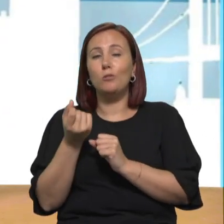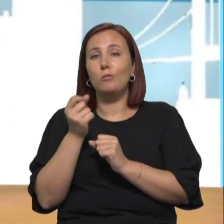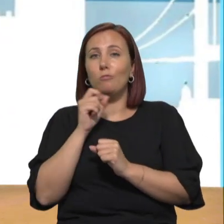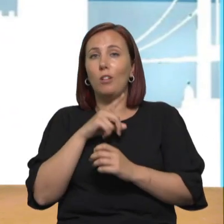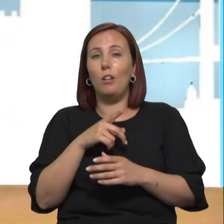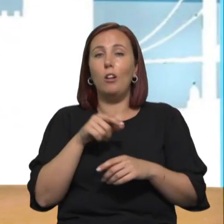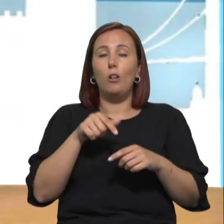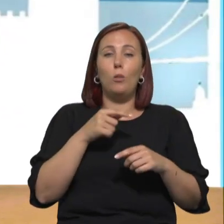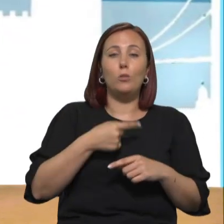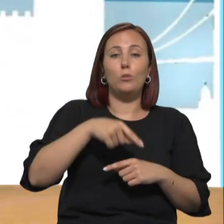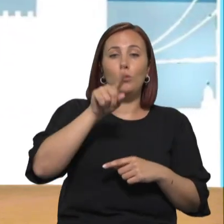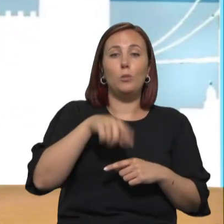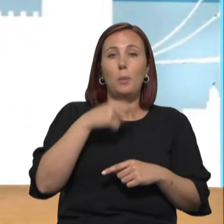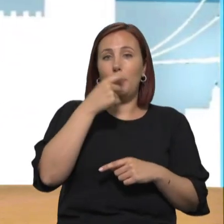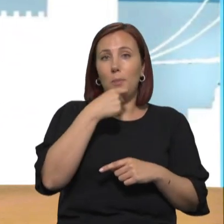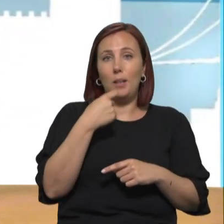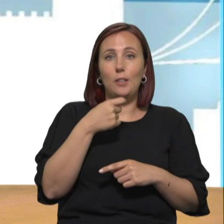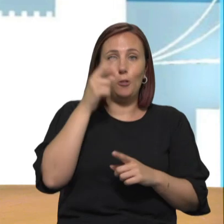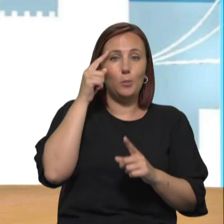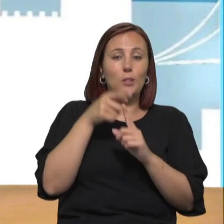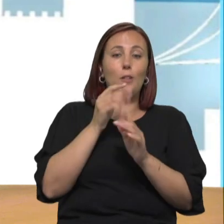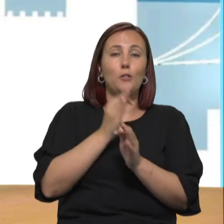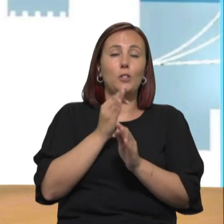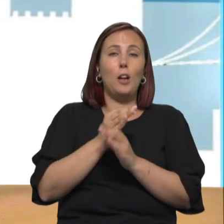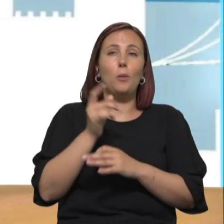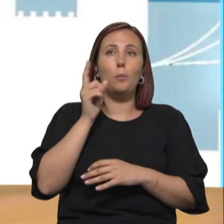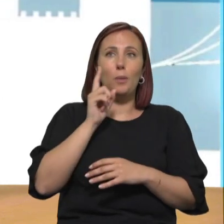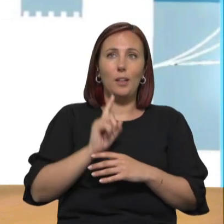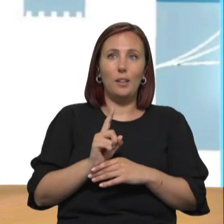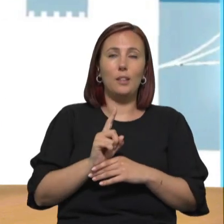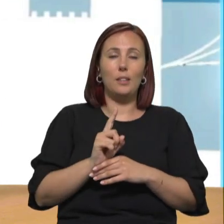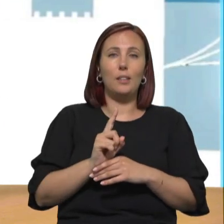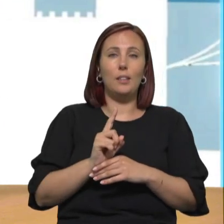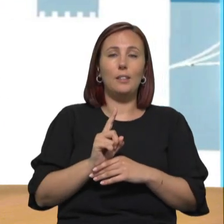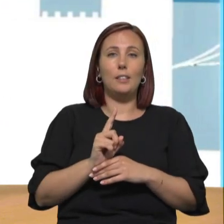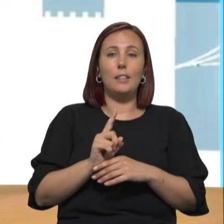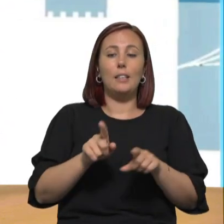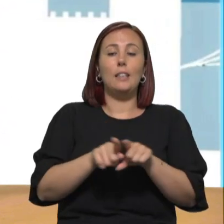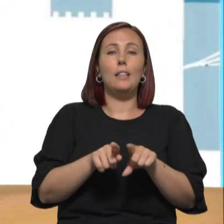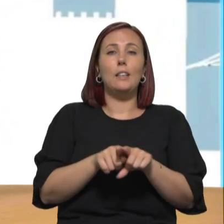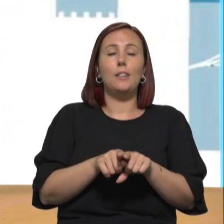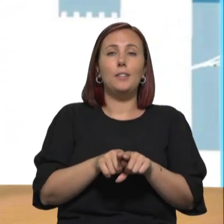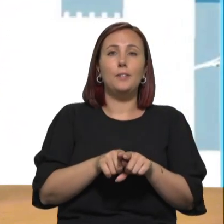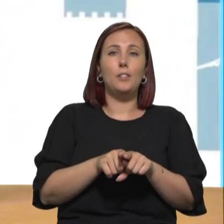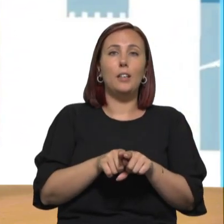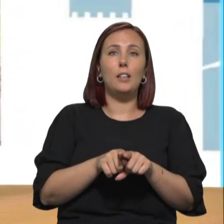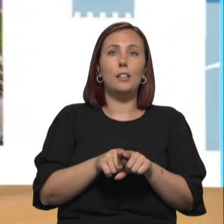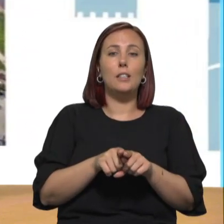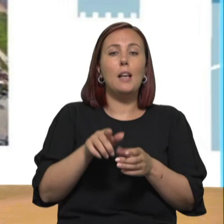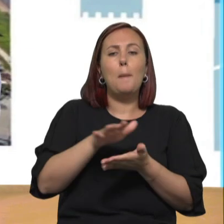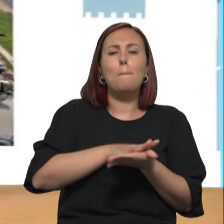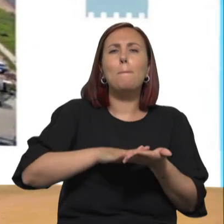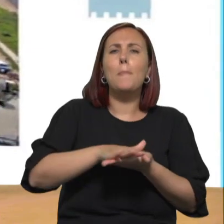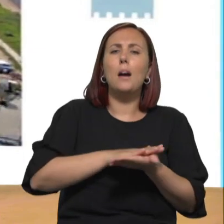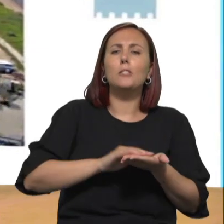no dia 1º de maio a comemorar uma data que tem, digamos, os seus fundamentos